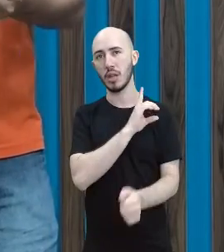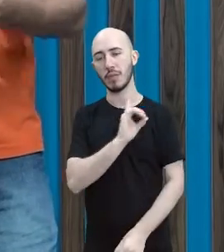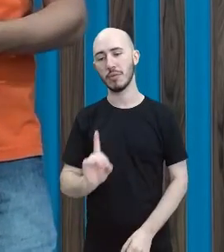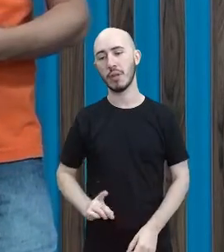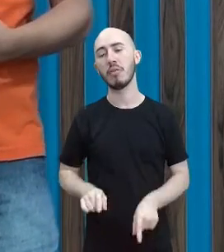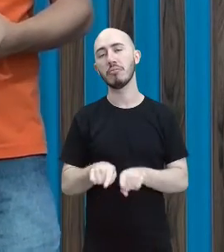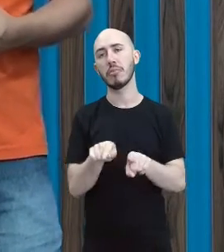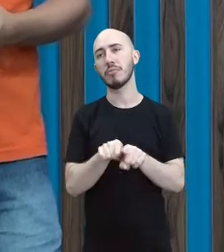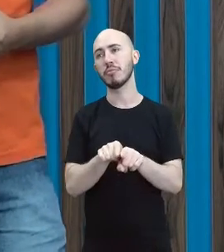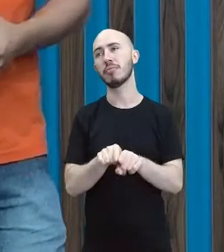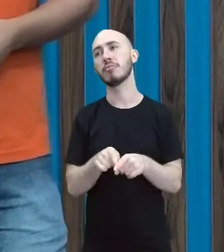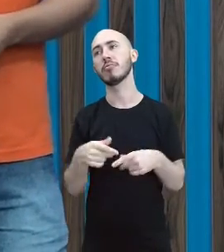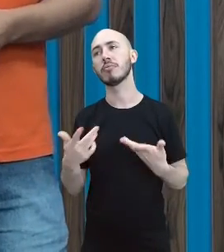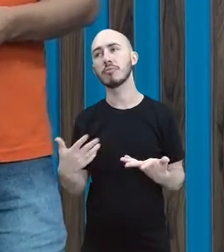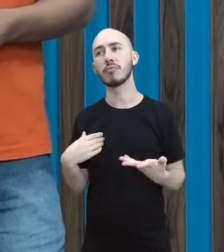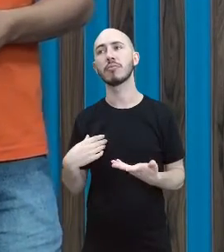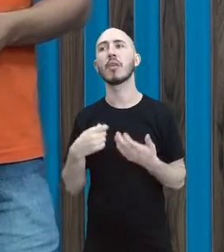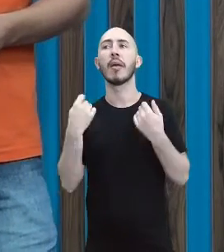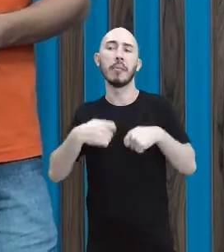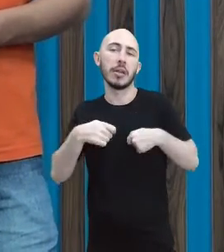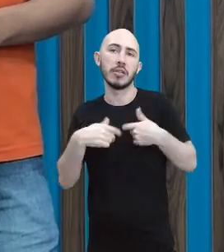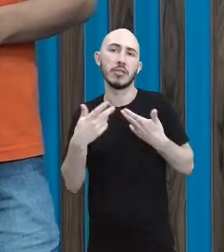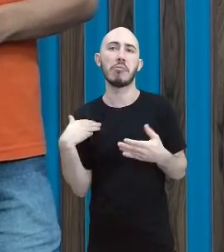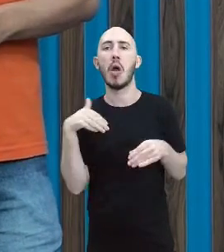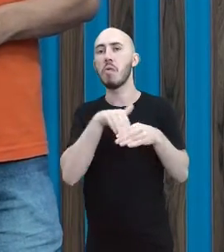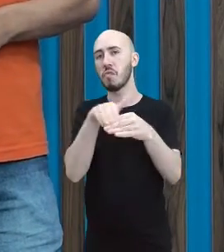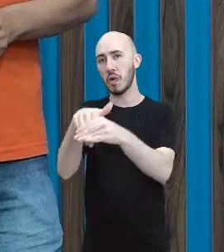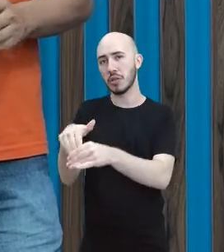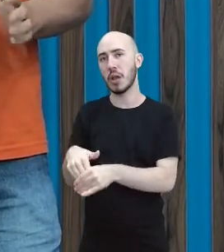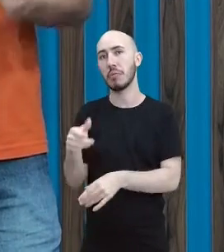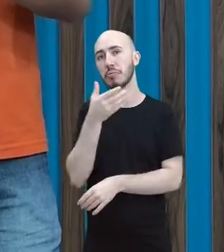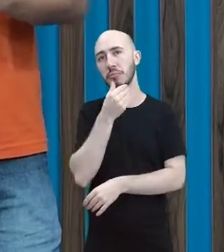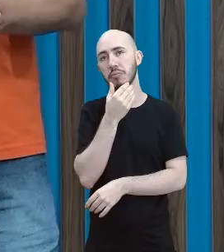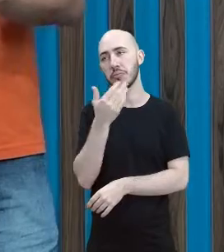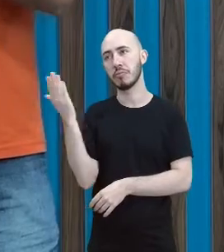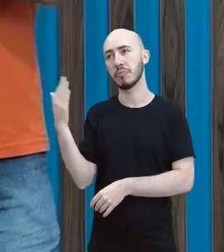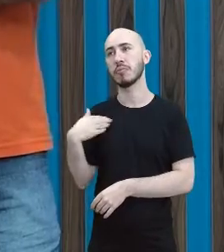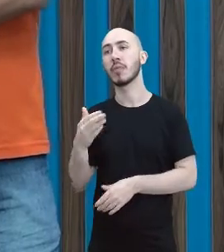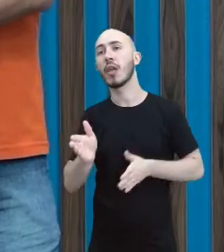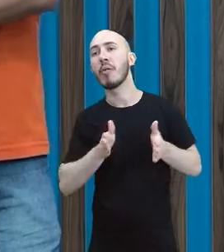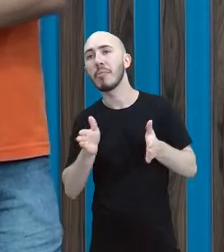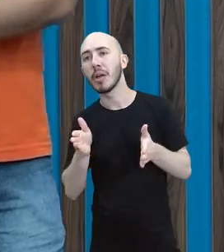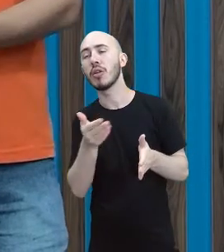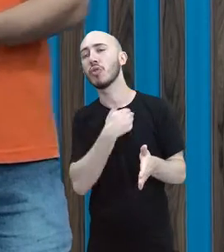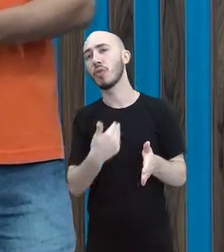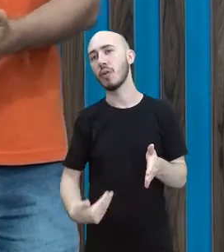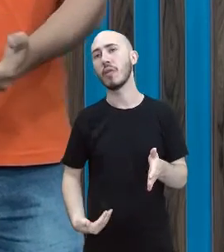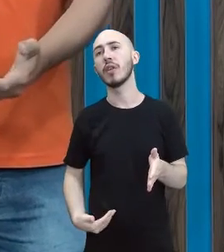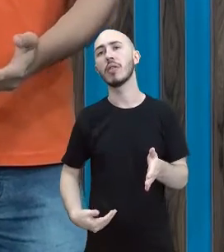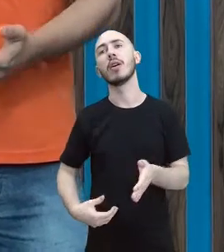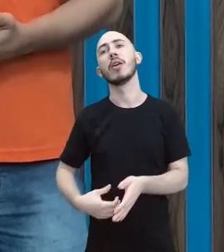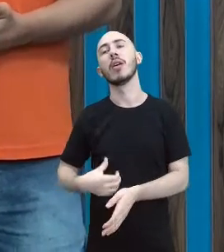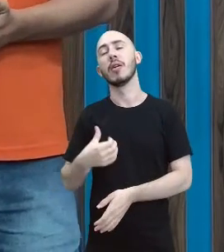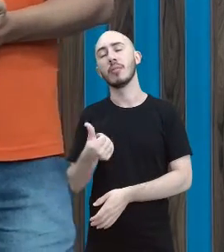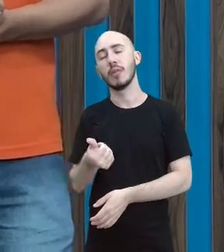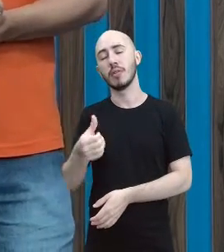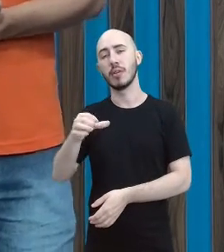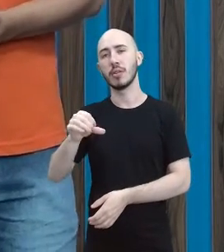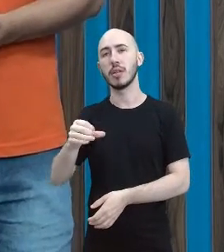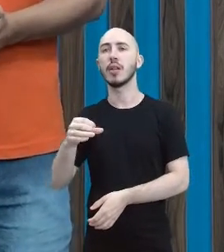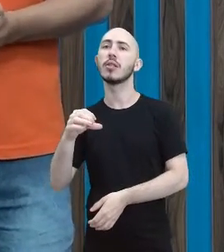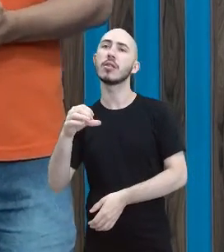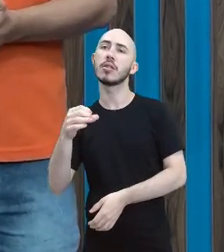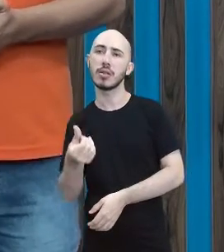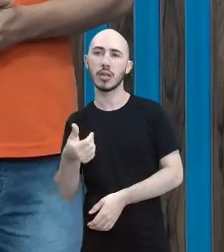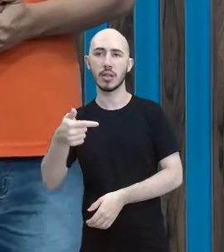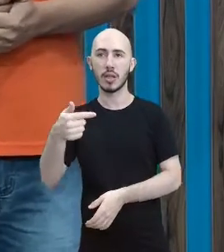estavam lá, que sobraram, acabaram, né, realmente votando no Costa e Silva. Ele governou de 67 até 69 porque ele acabou falecendo,